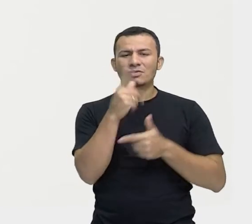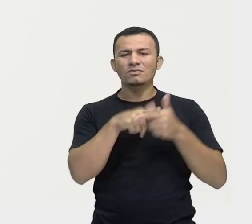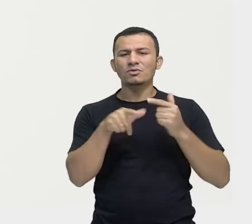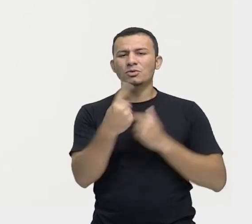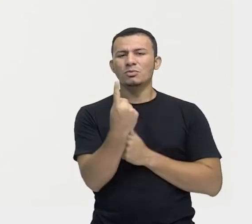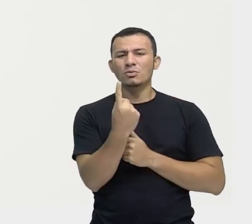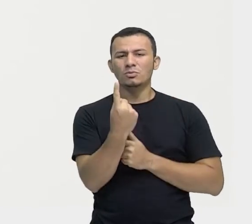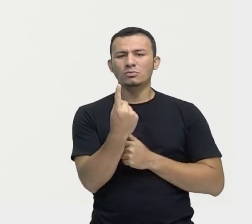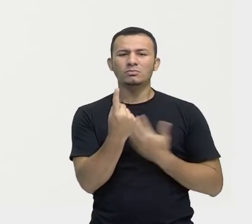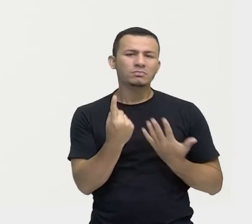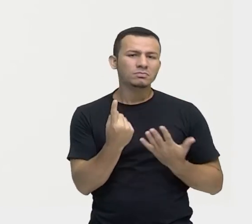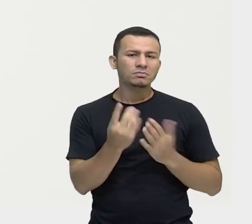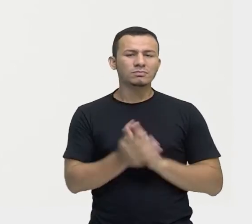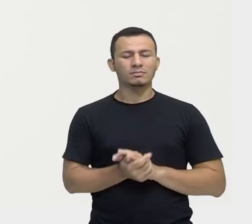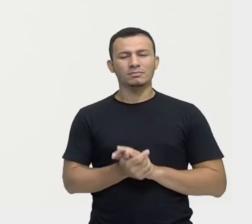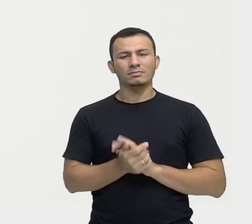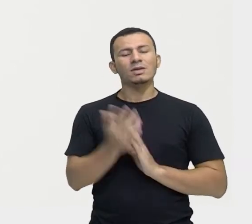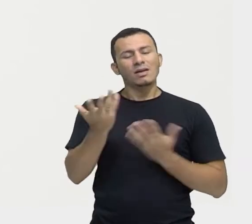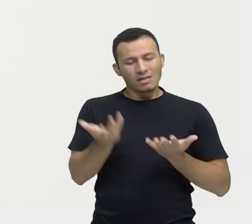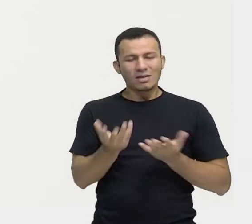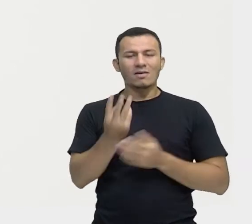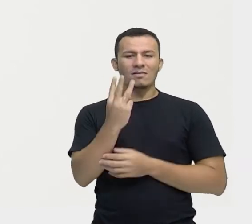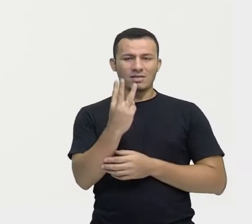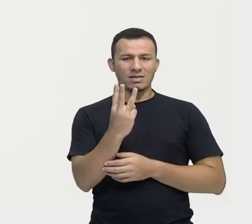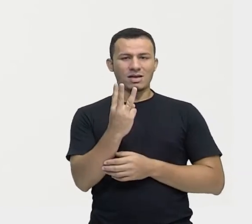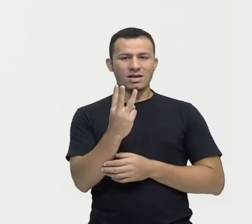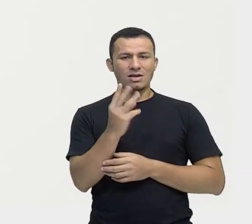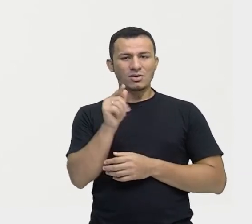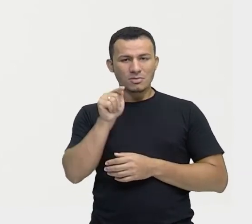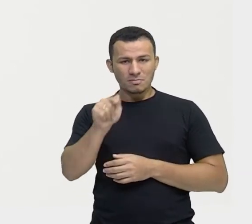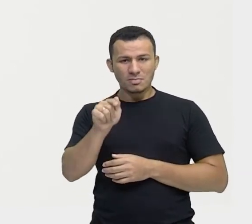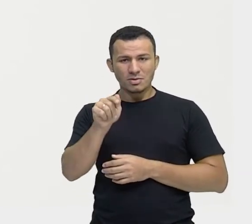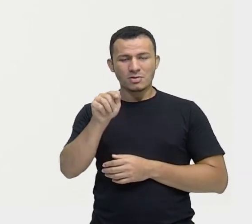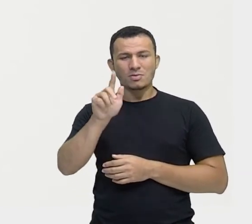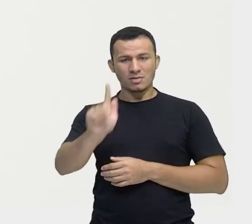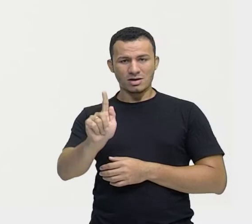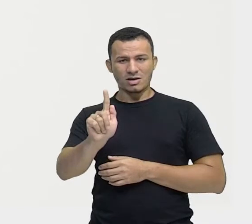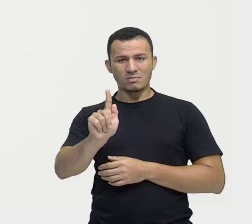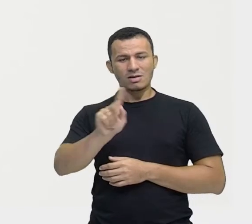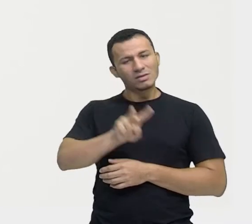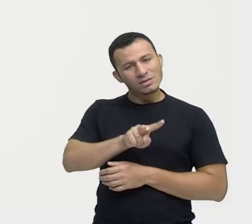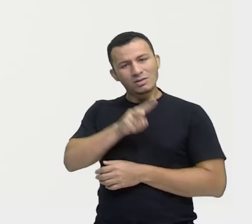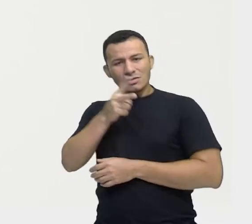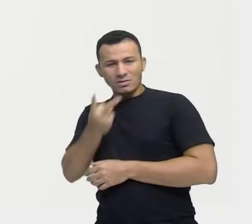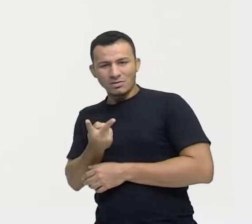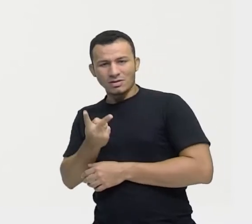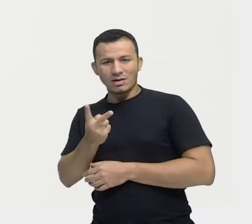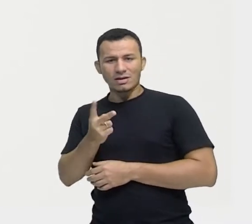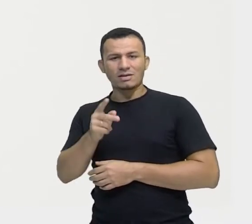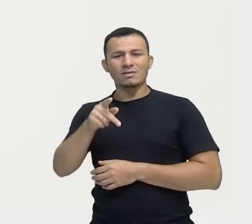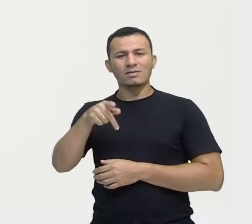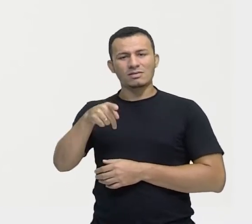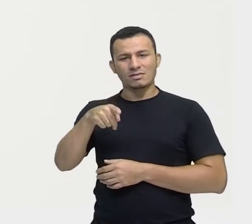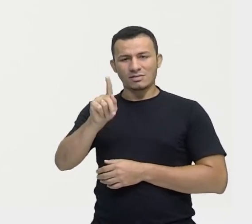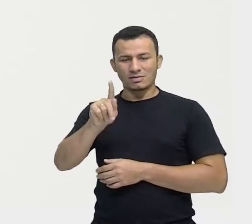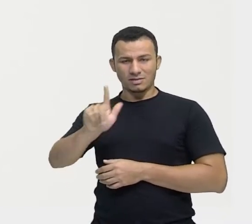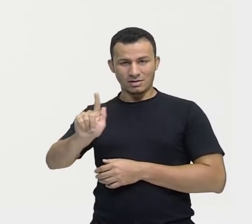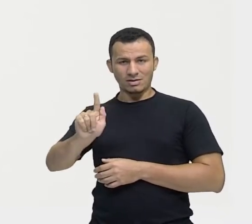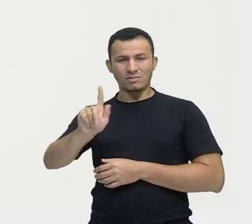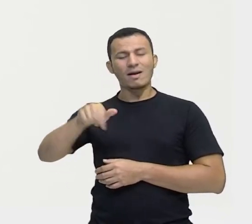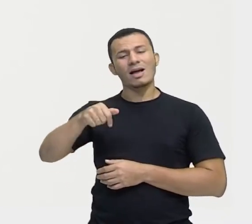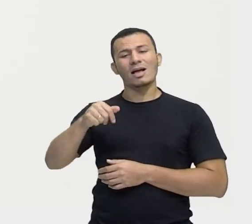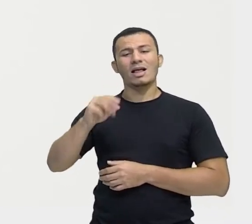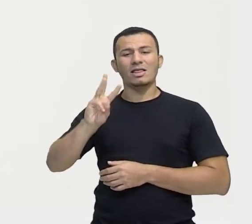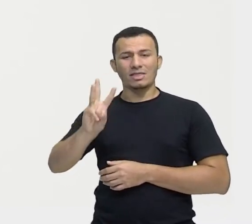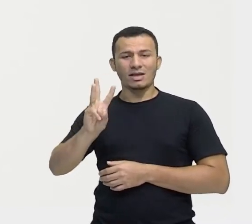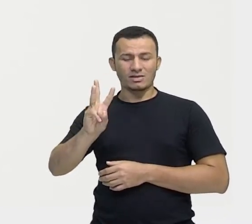seja, 3.000 gramas é o equivalente a 3 quilogramas, ou 3 quilos. Se eu fosse escrever